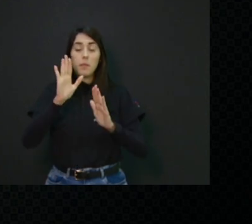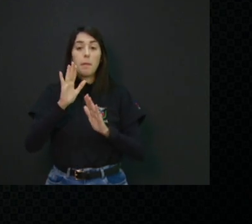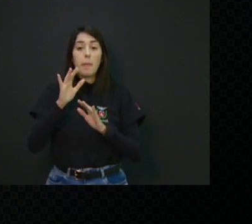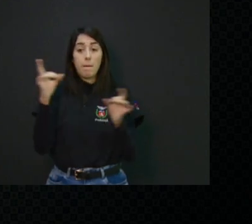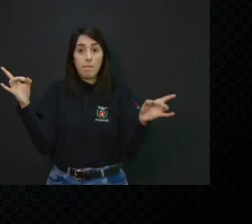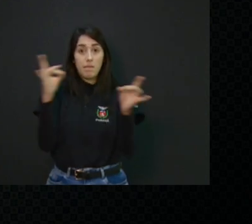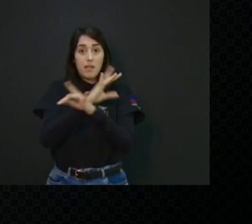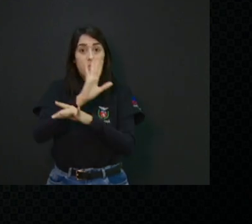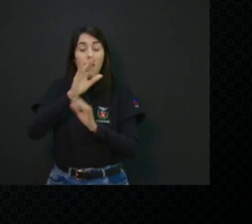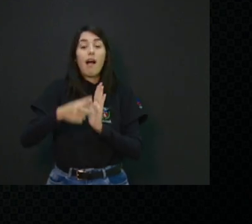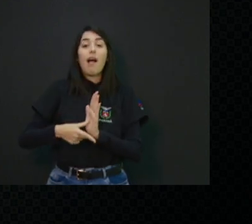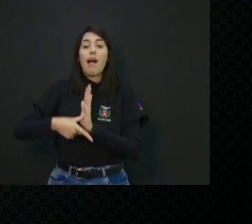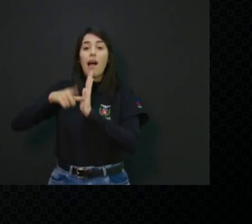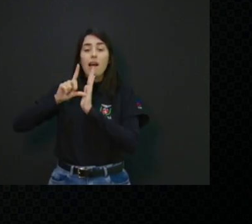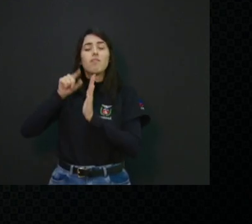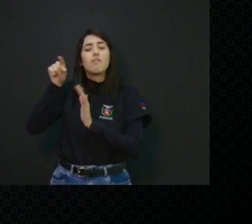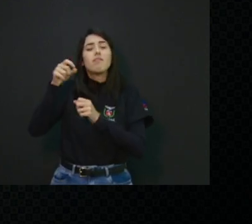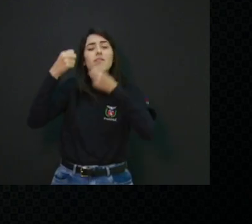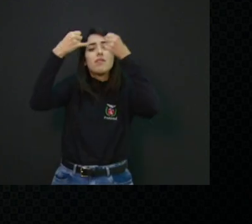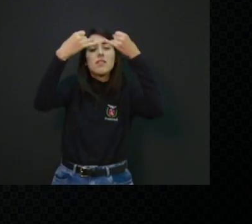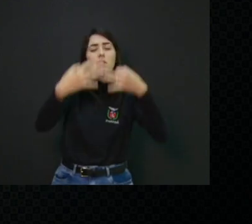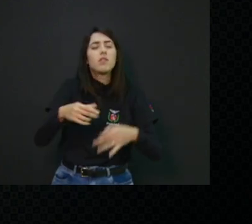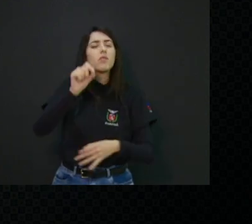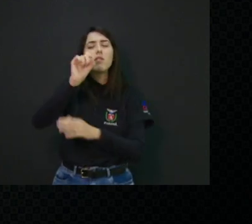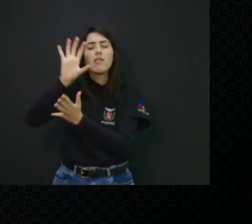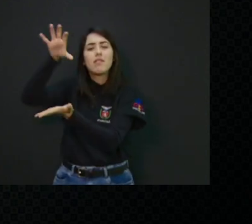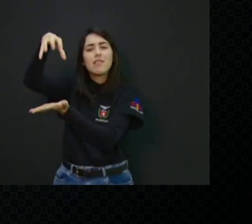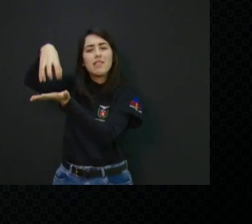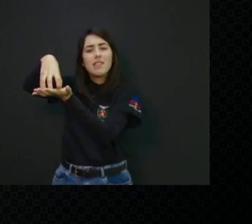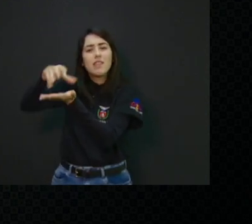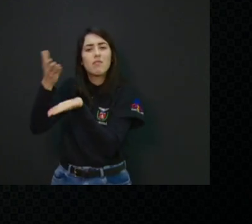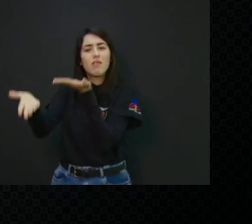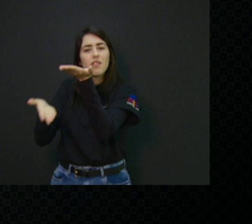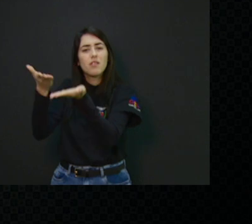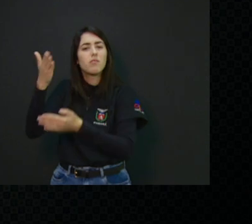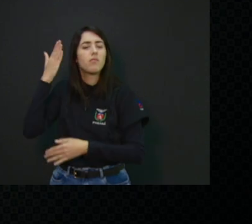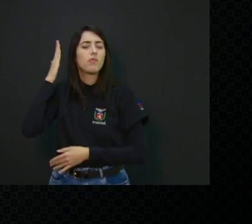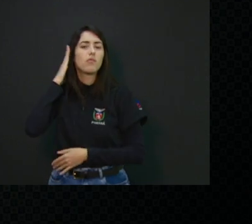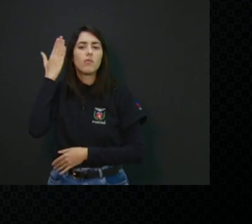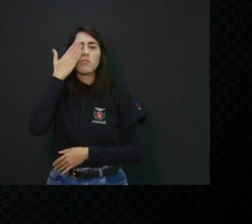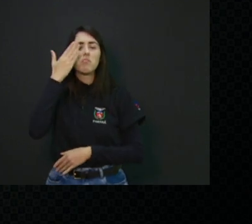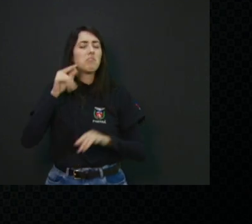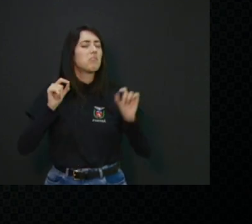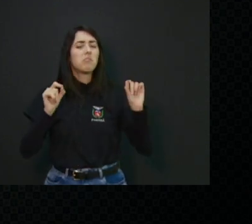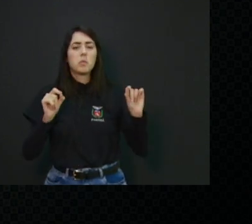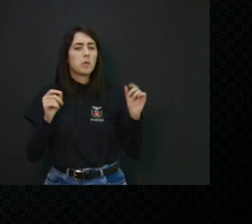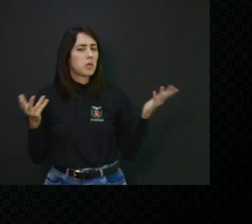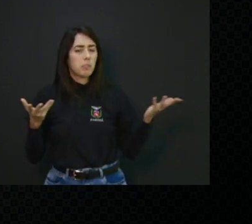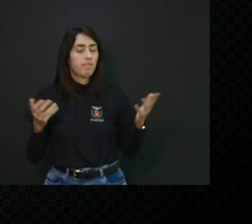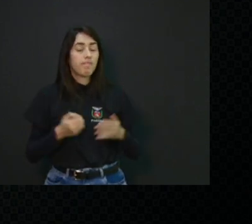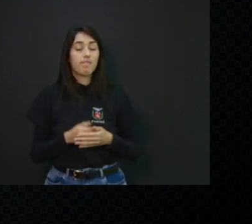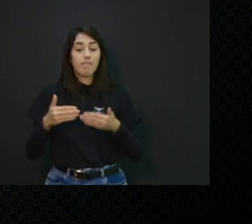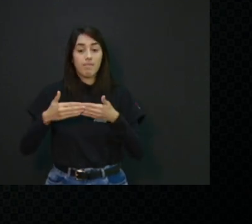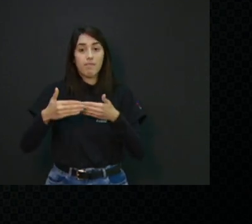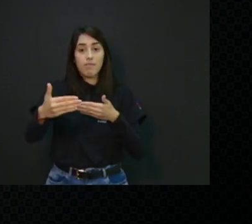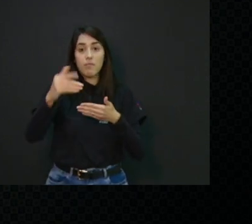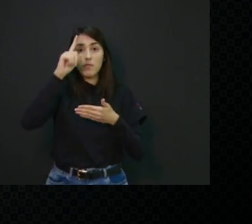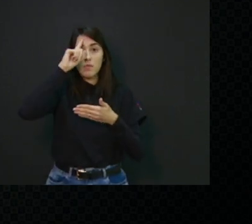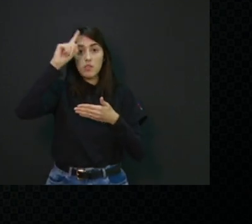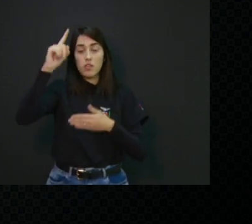fale um pouquinho do o que é o Centro de Atendimento Surdo-Cegueira, e também, né, que no dia 27